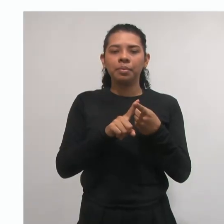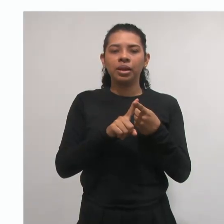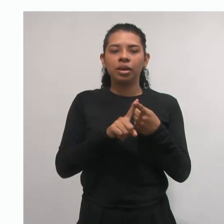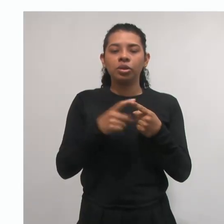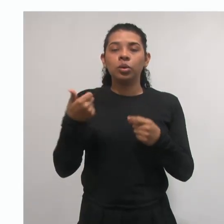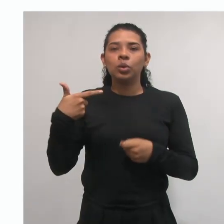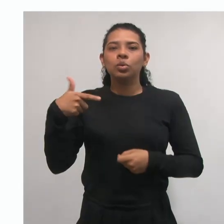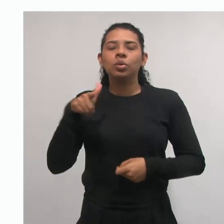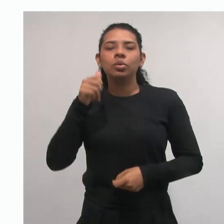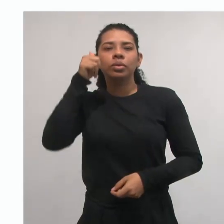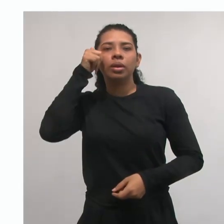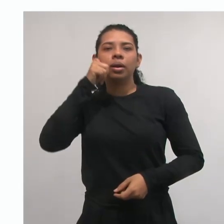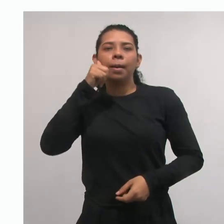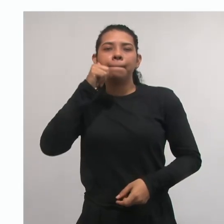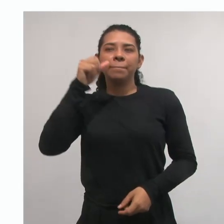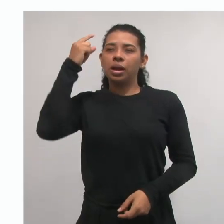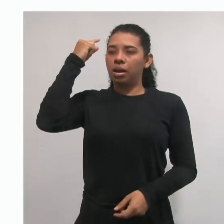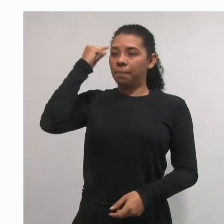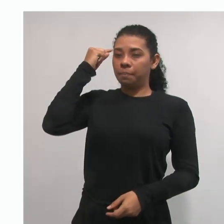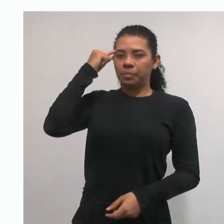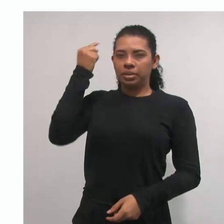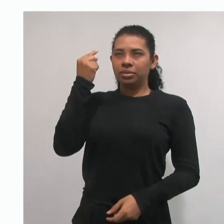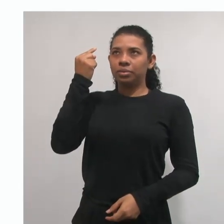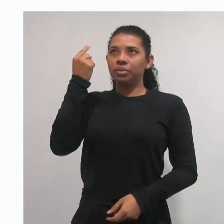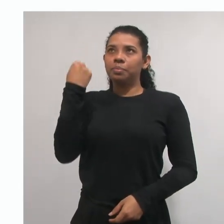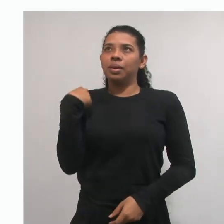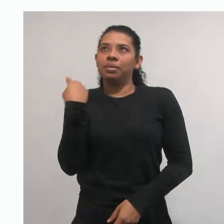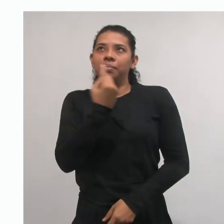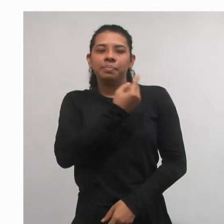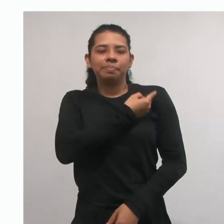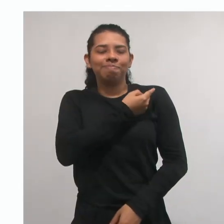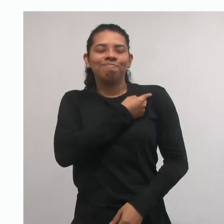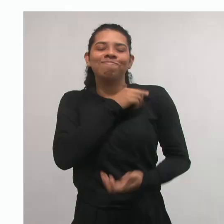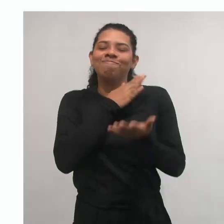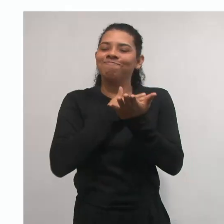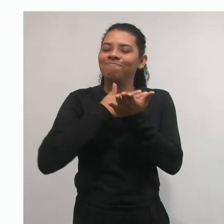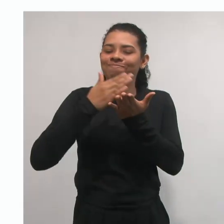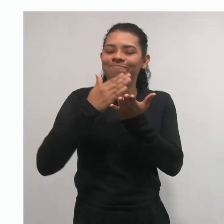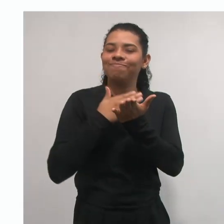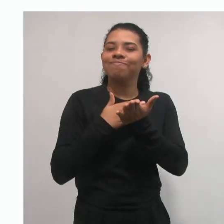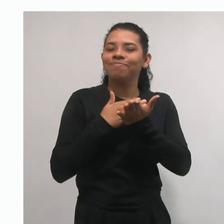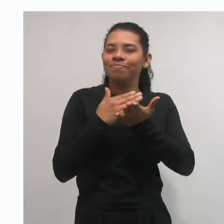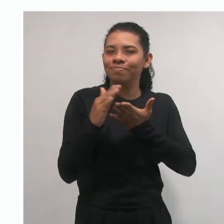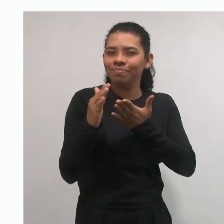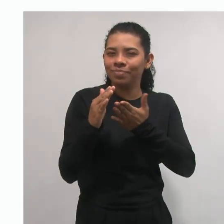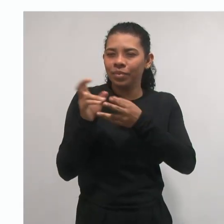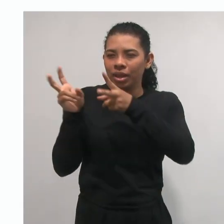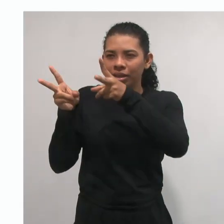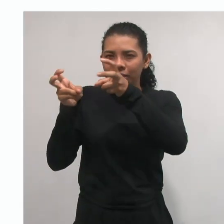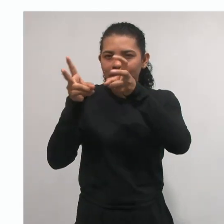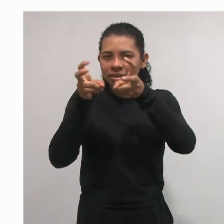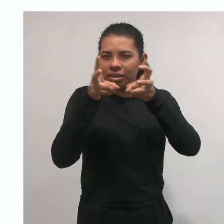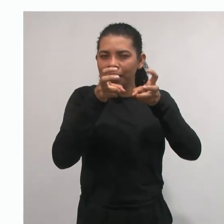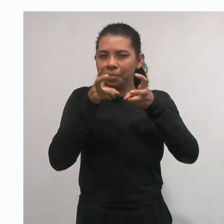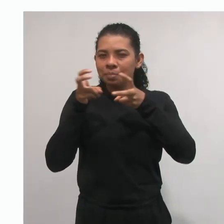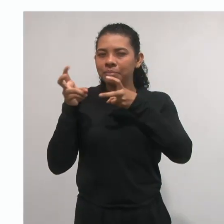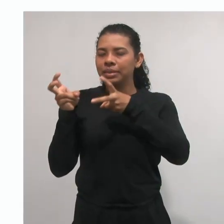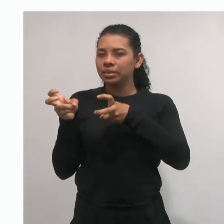de outras pensadoras, né, a gente começa a perceber aí um